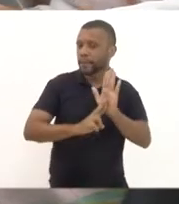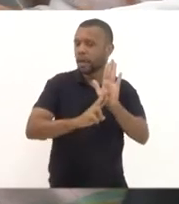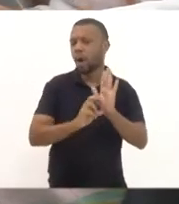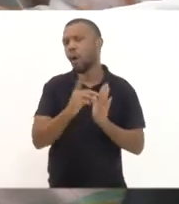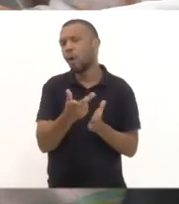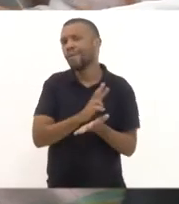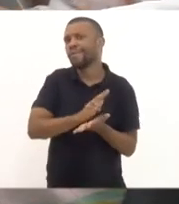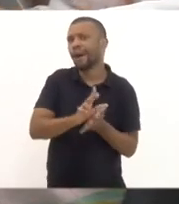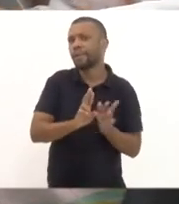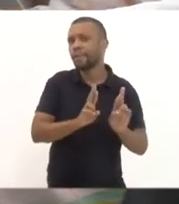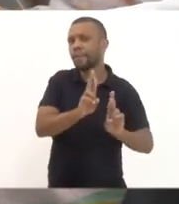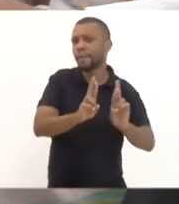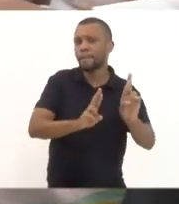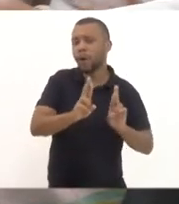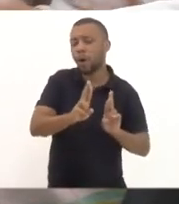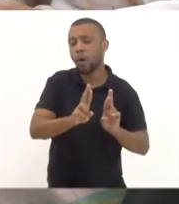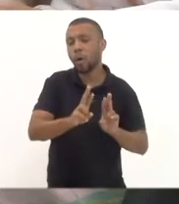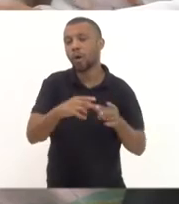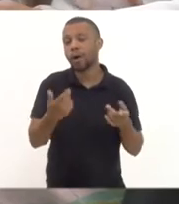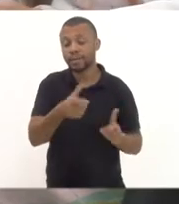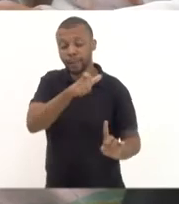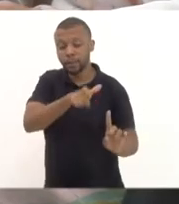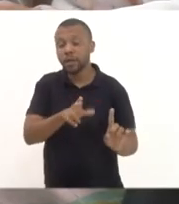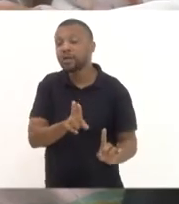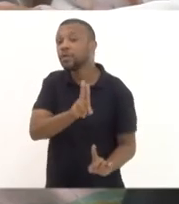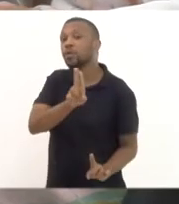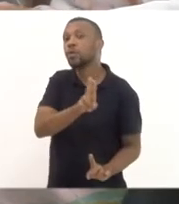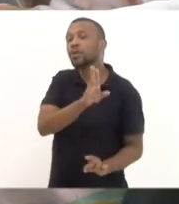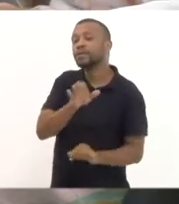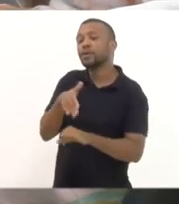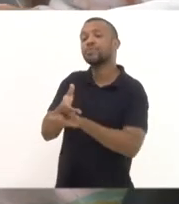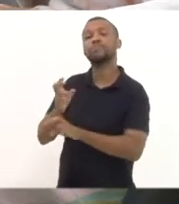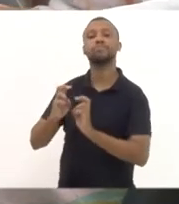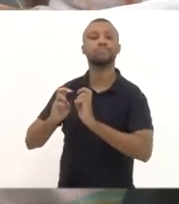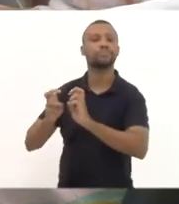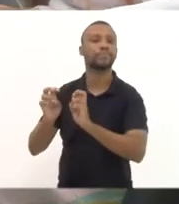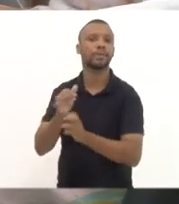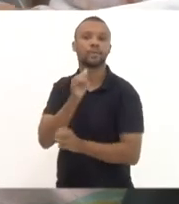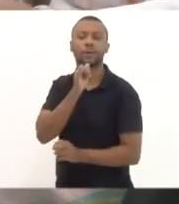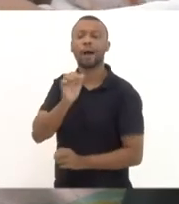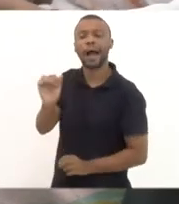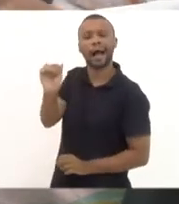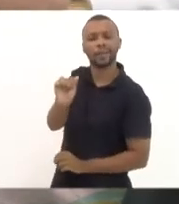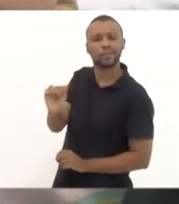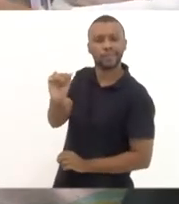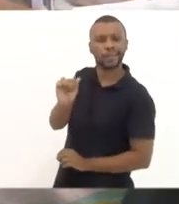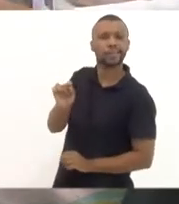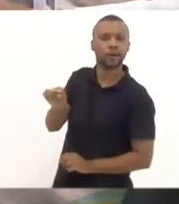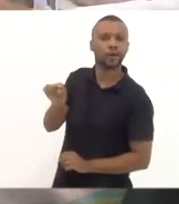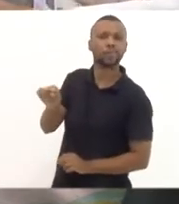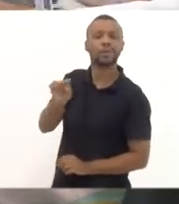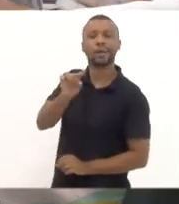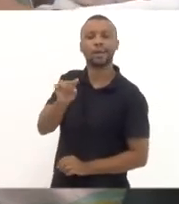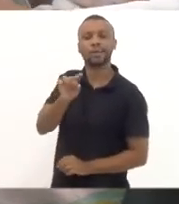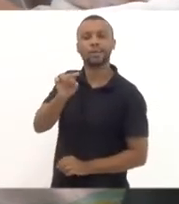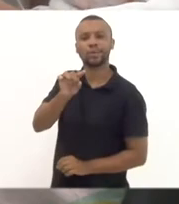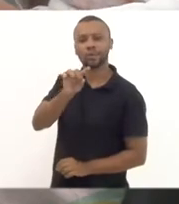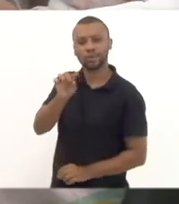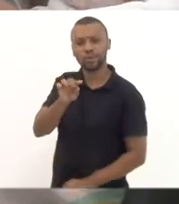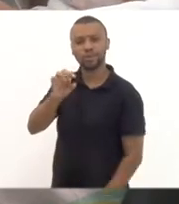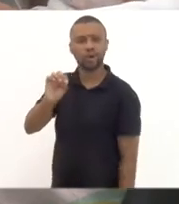uma também do usuário só até colocou aqui aquela Associação da zona leste na zona oeste na